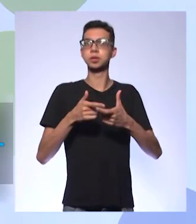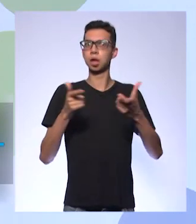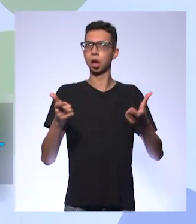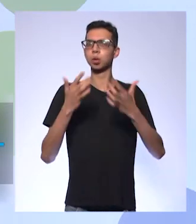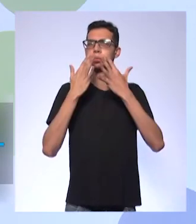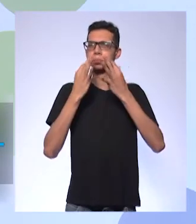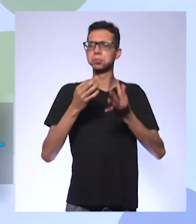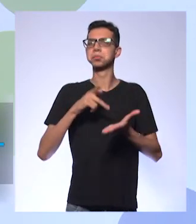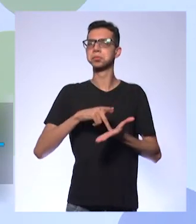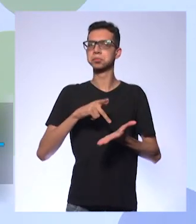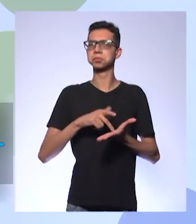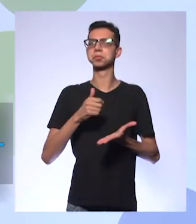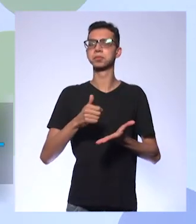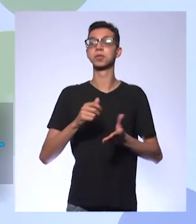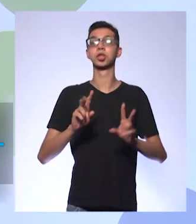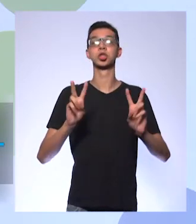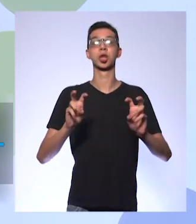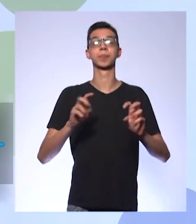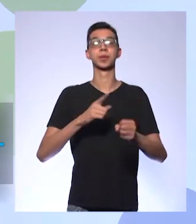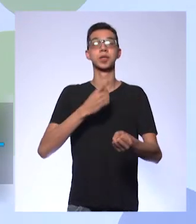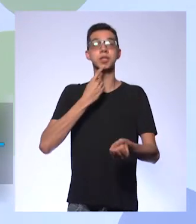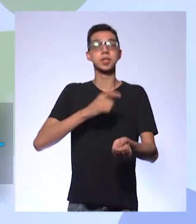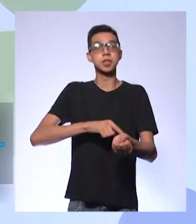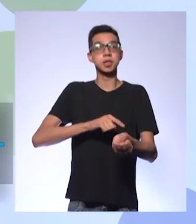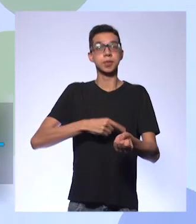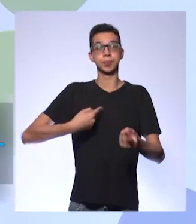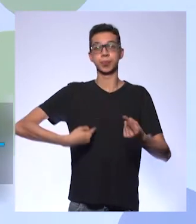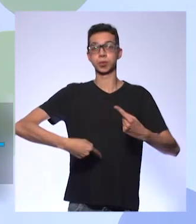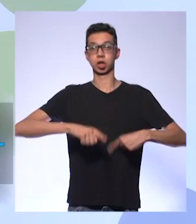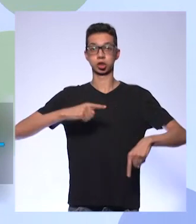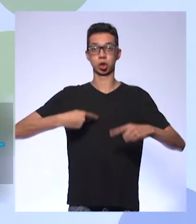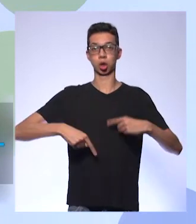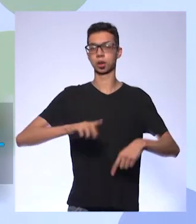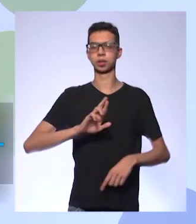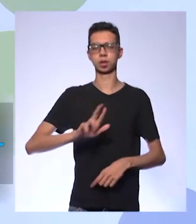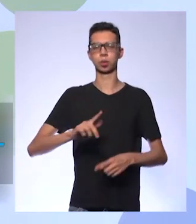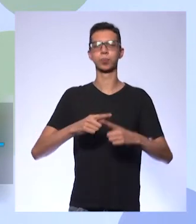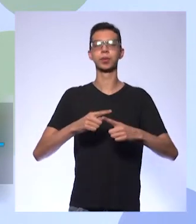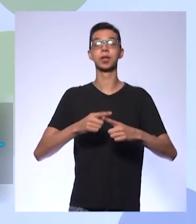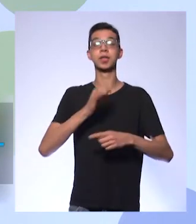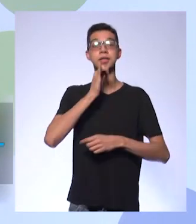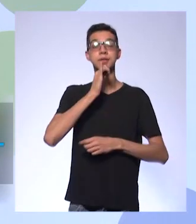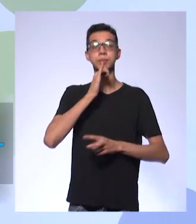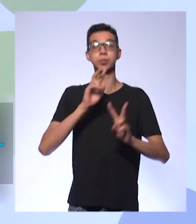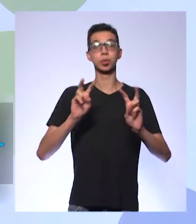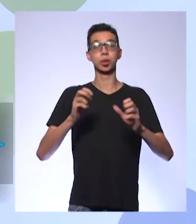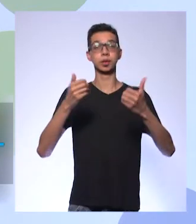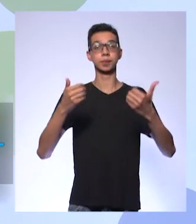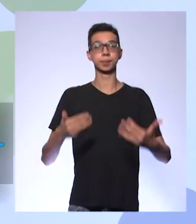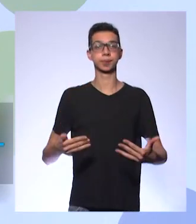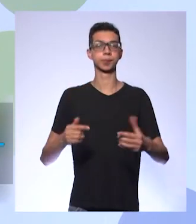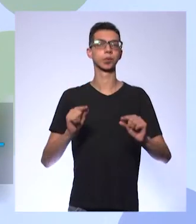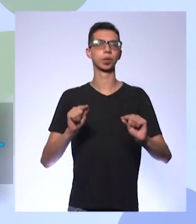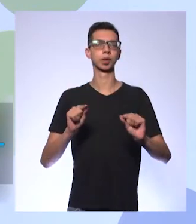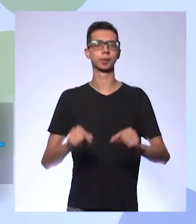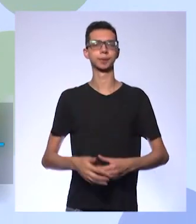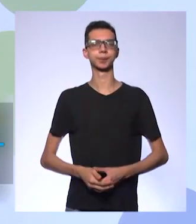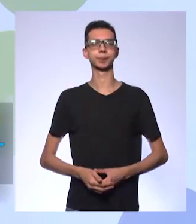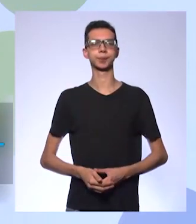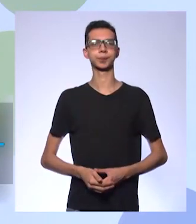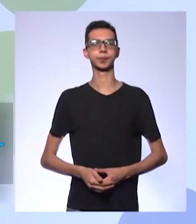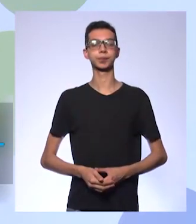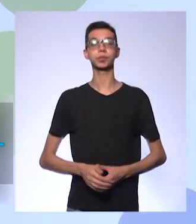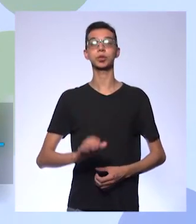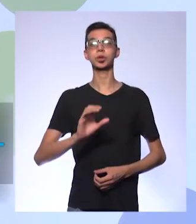aí. O sistema circulatório, não, né? Quando a gente fala no sistema circulatório, a gente está falando ali no processo